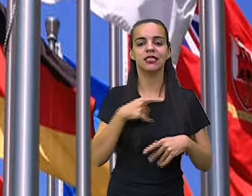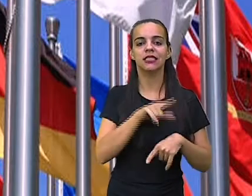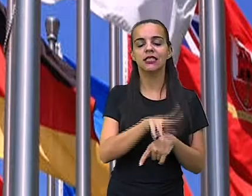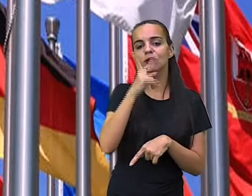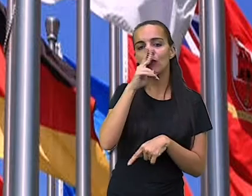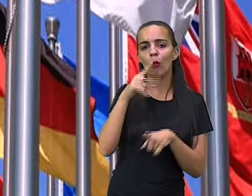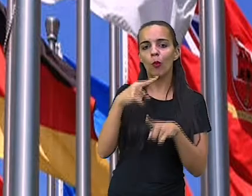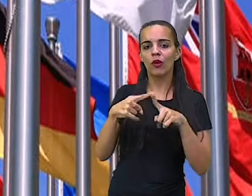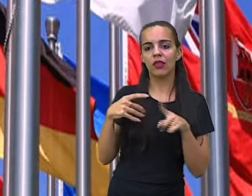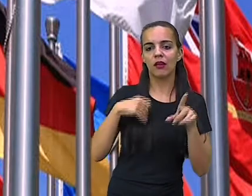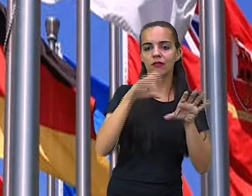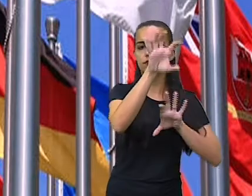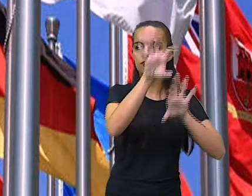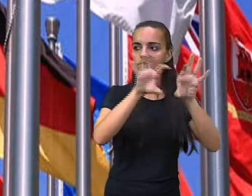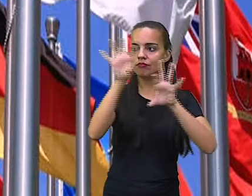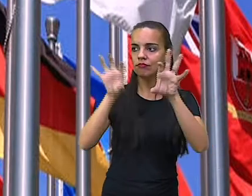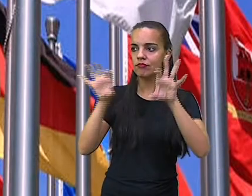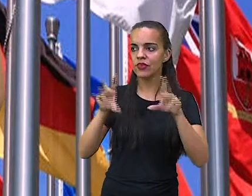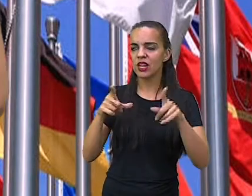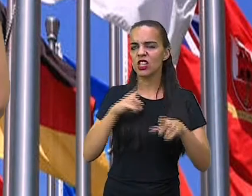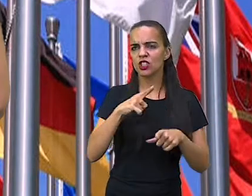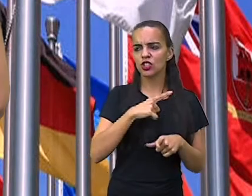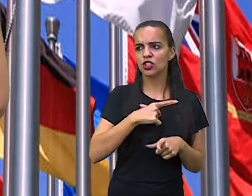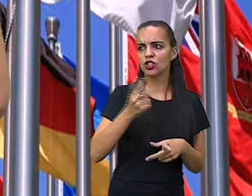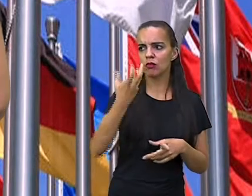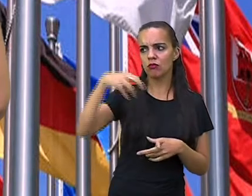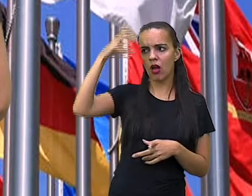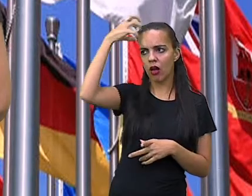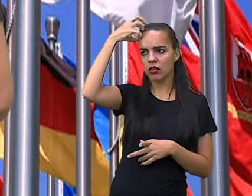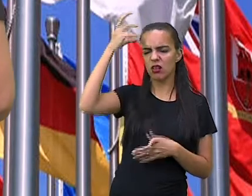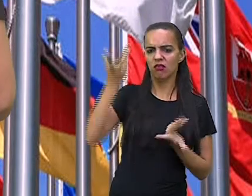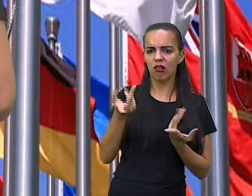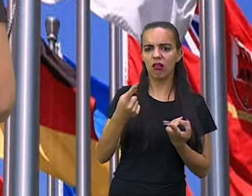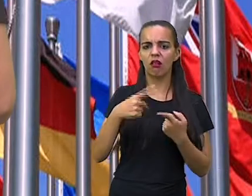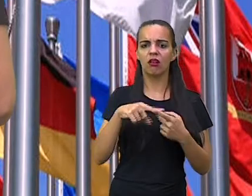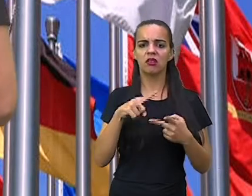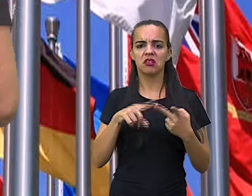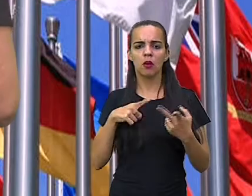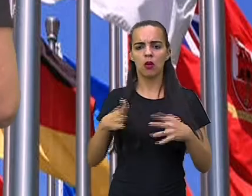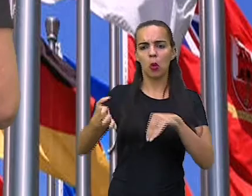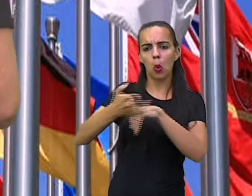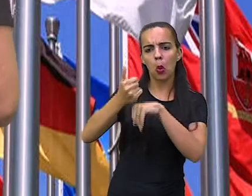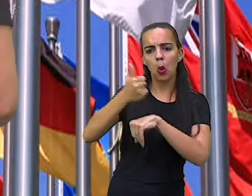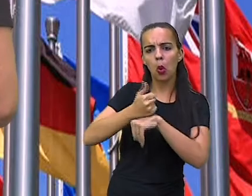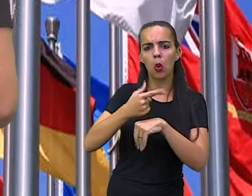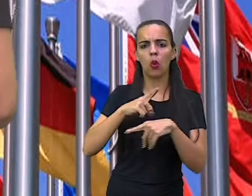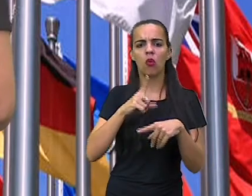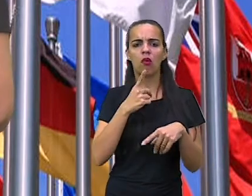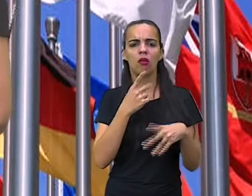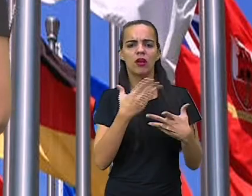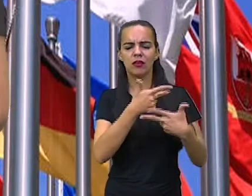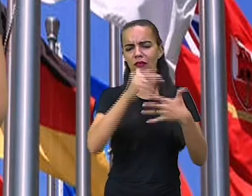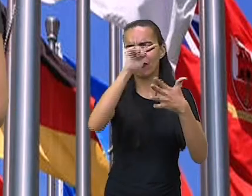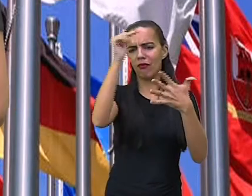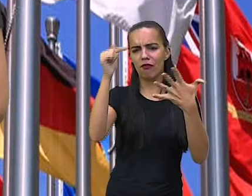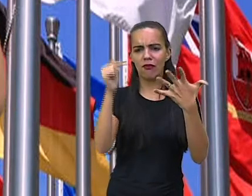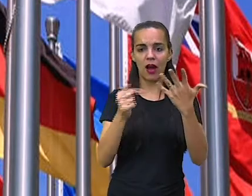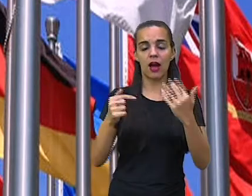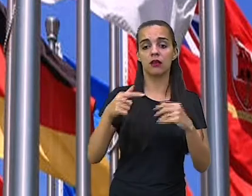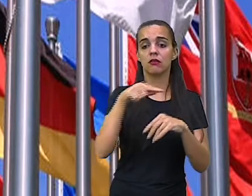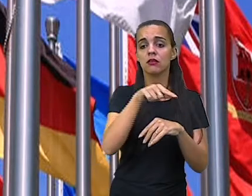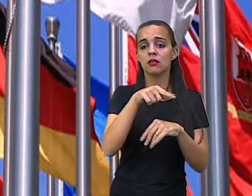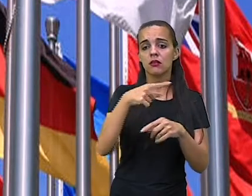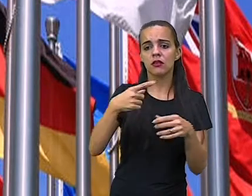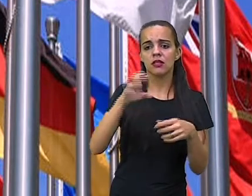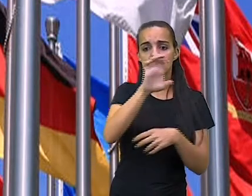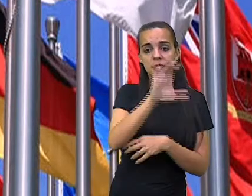seu príncipe herdeiro, né? Nós temos Hessen, Colônia, Baviera, aqui Berlim, nós